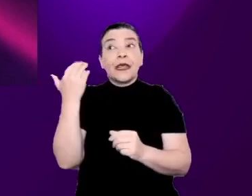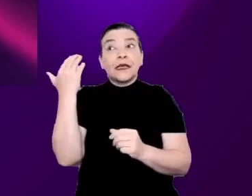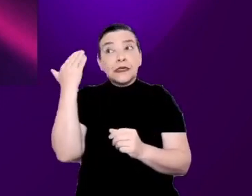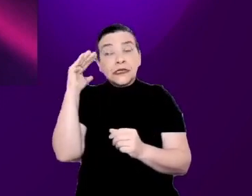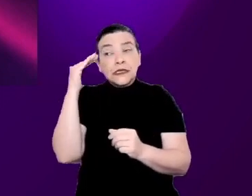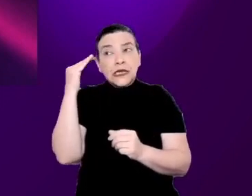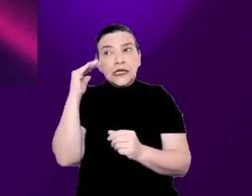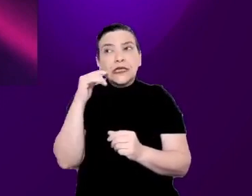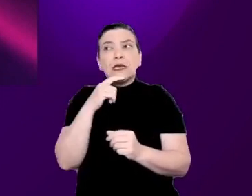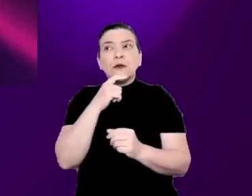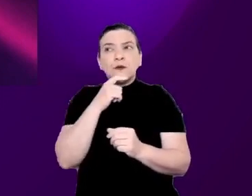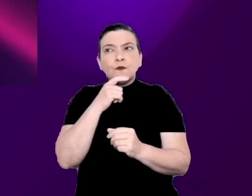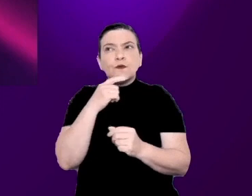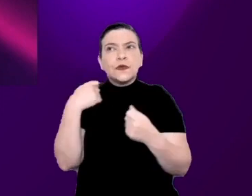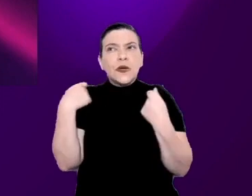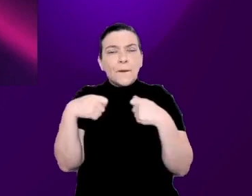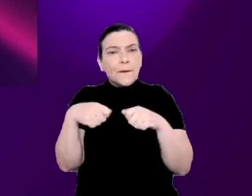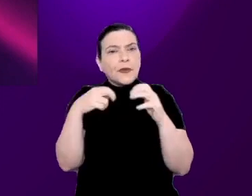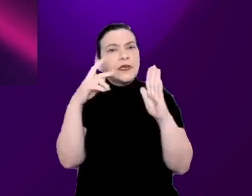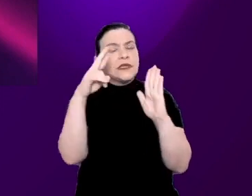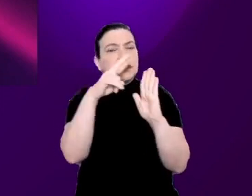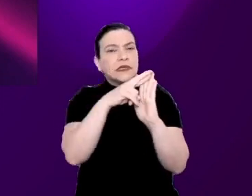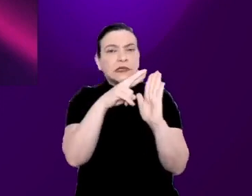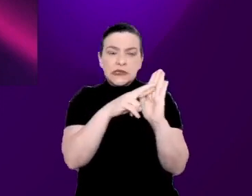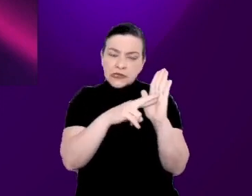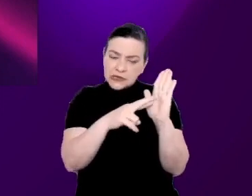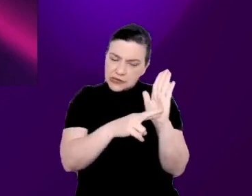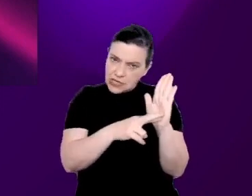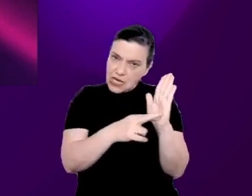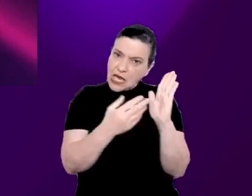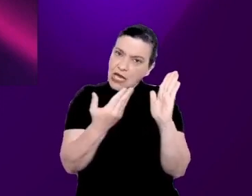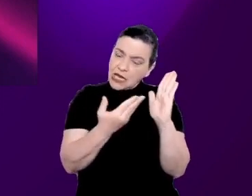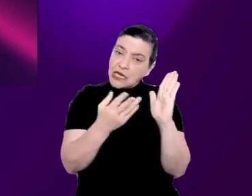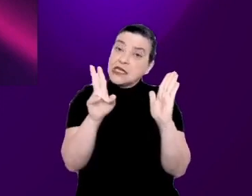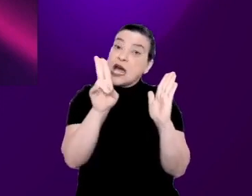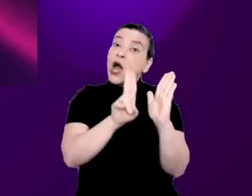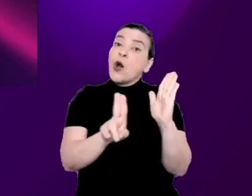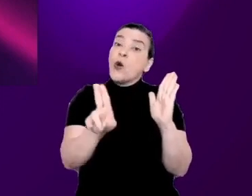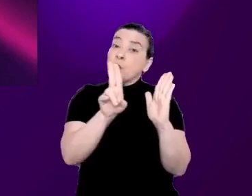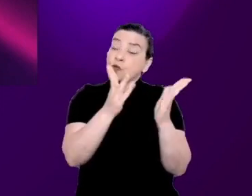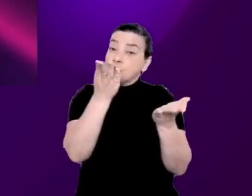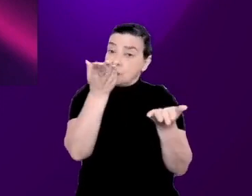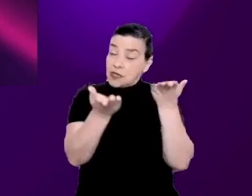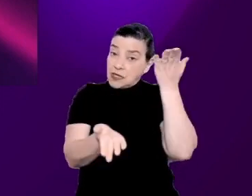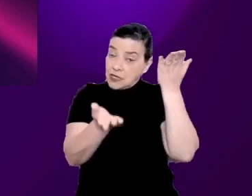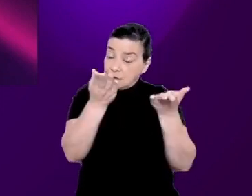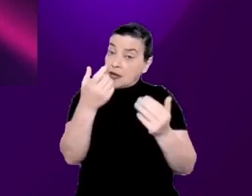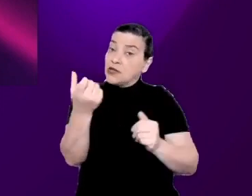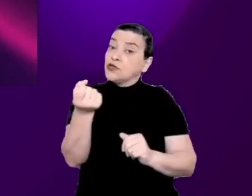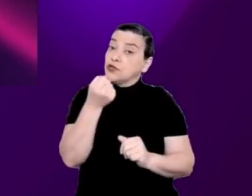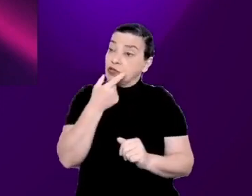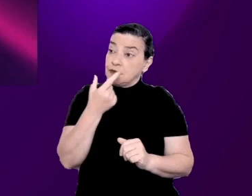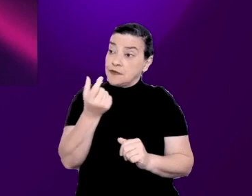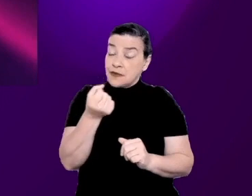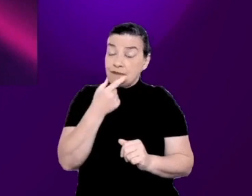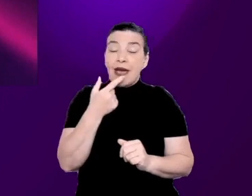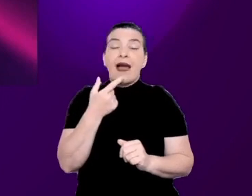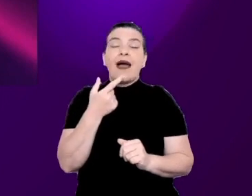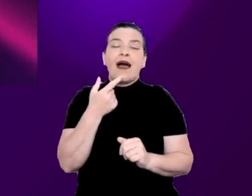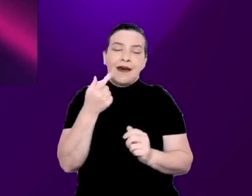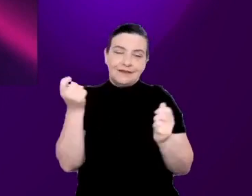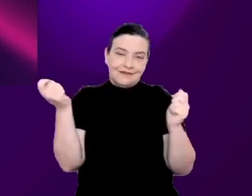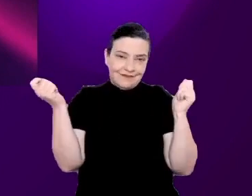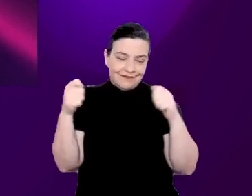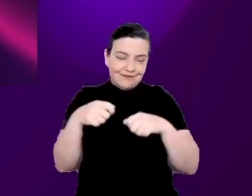era através de diretrizes de uso racional de medicamento que a gente ia conseguir fazer com que o